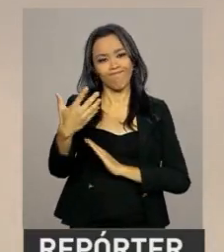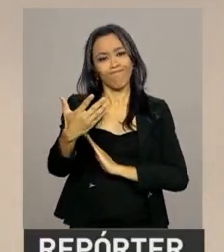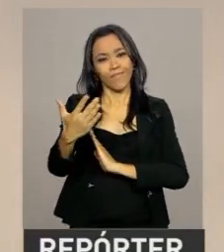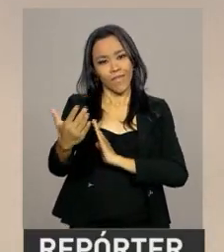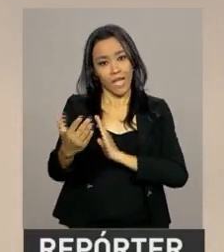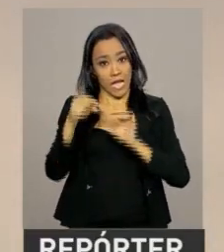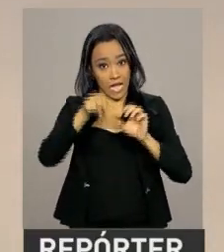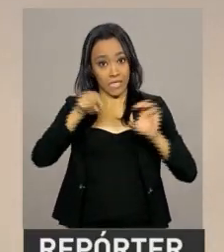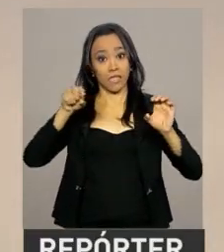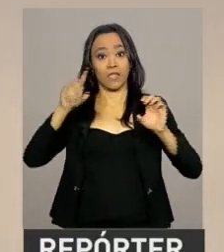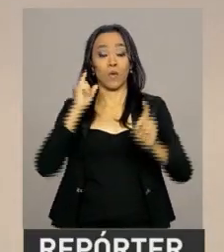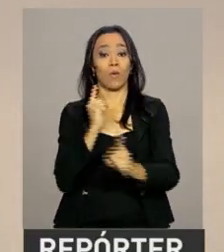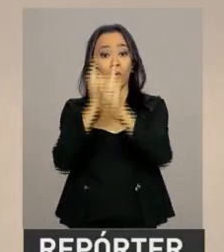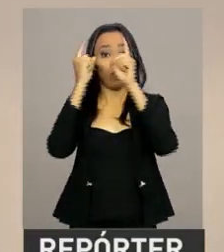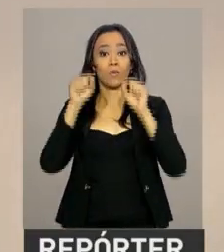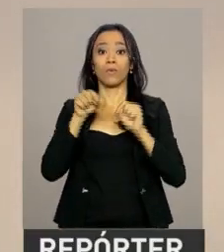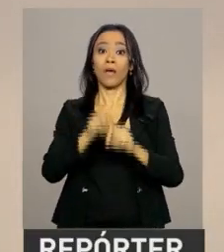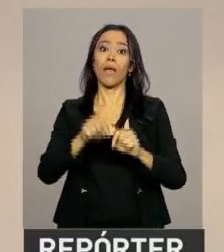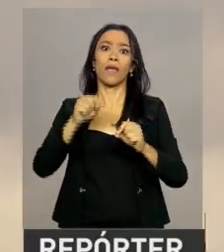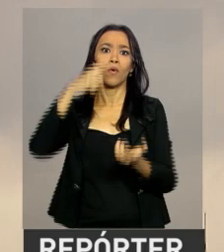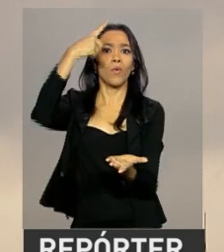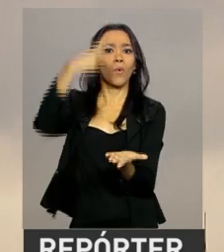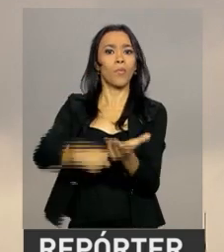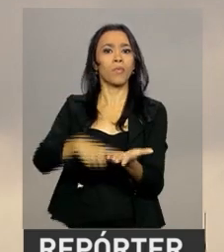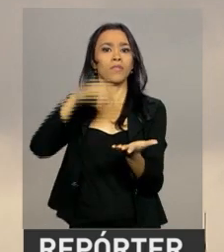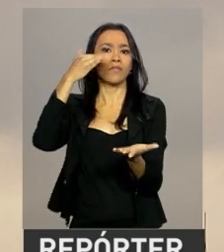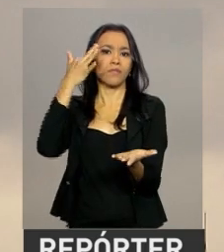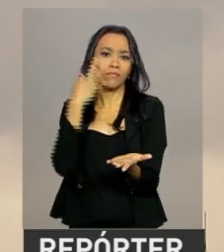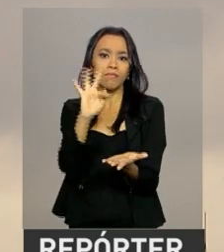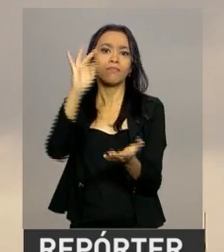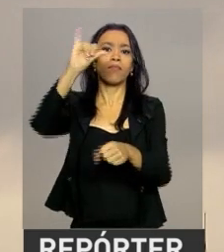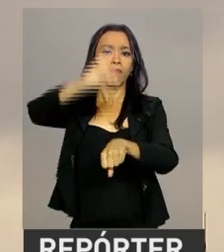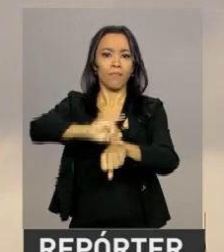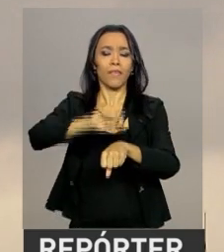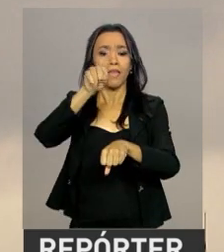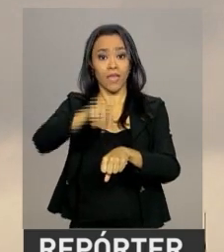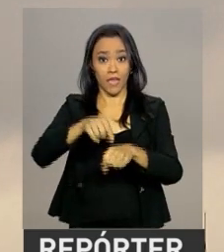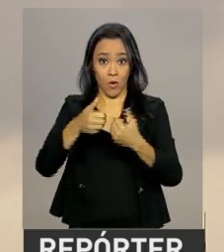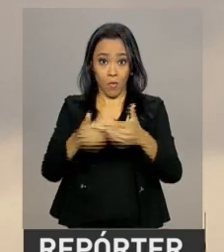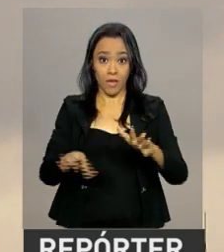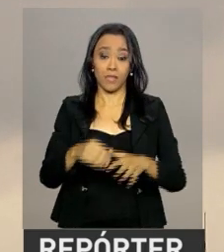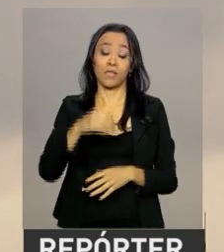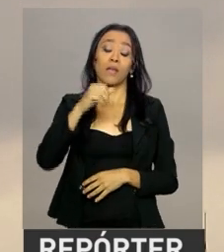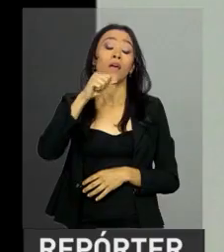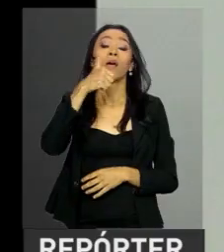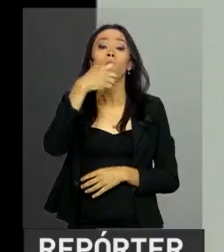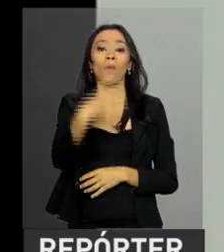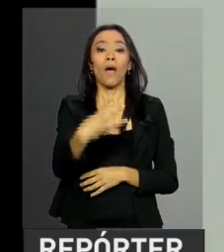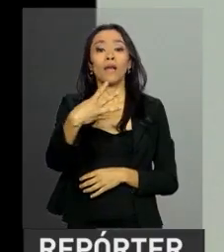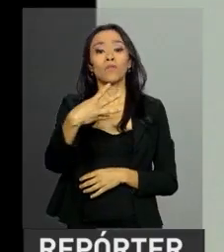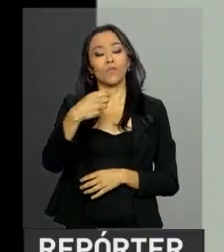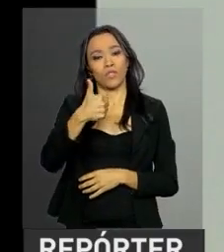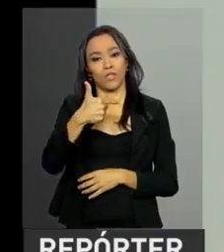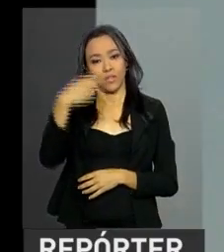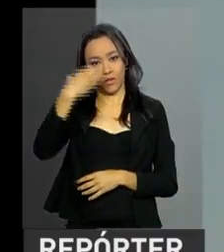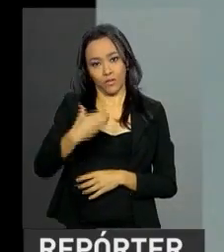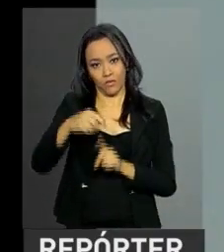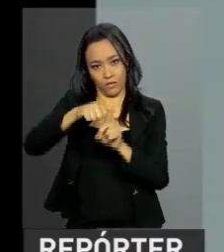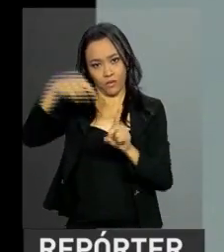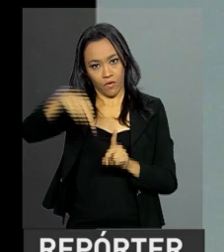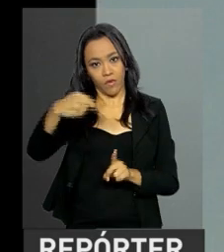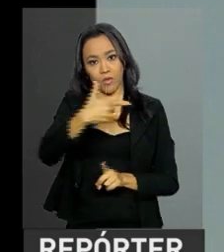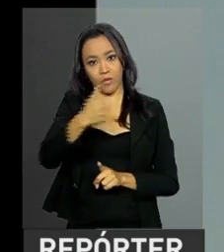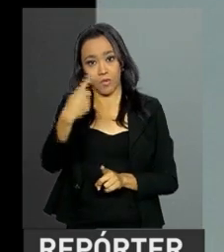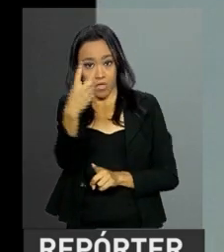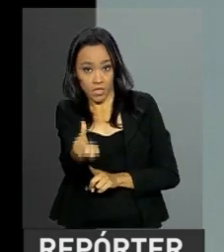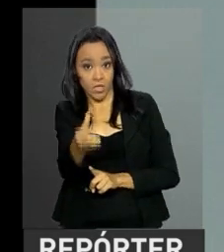da Convenção de 2015 foi o Acordo de Paris, que entra em vigor no dia 4 de novembro de 2016. O acordo prevê medidas para